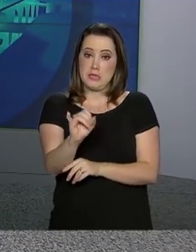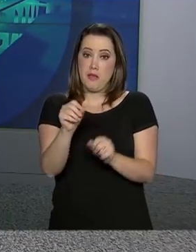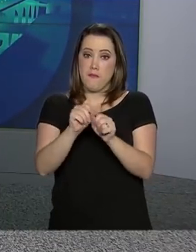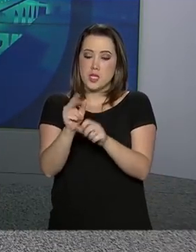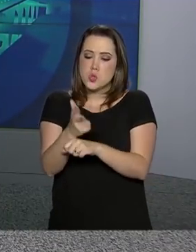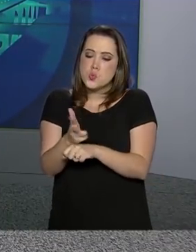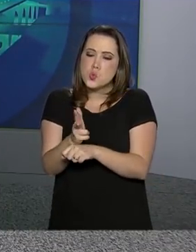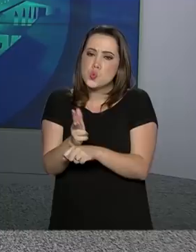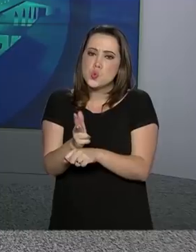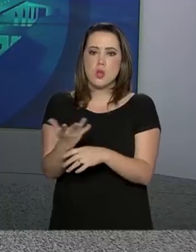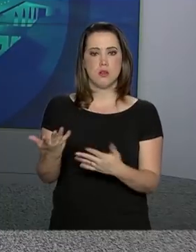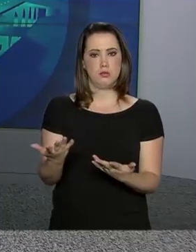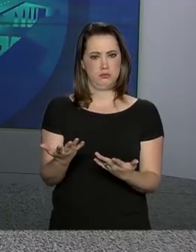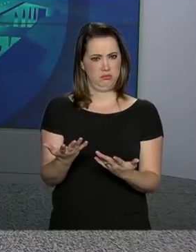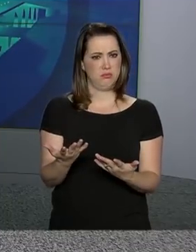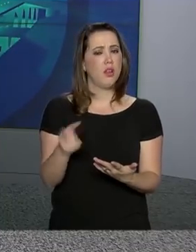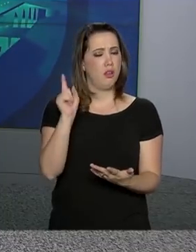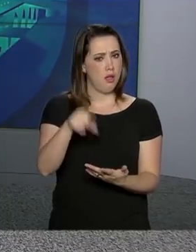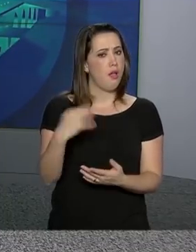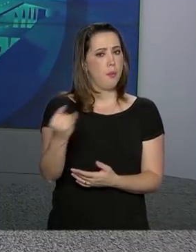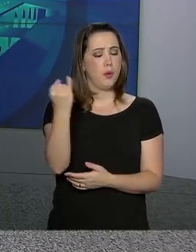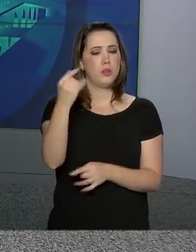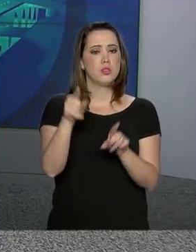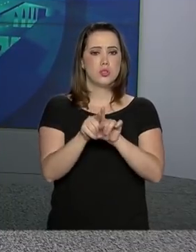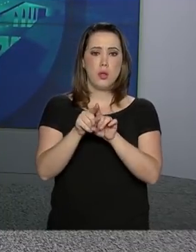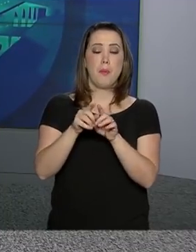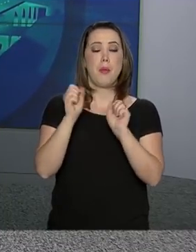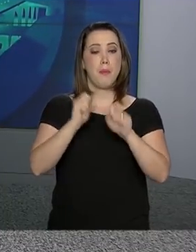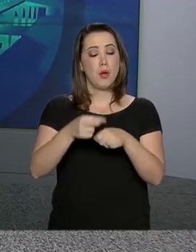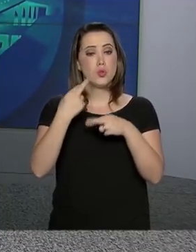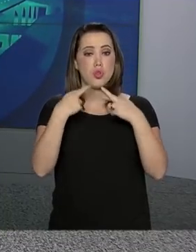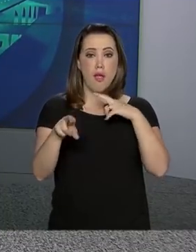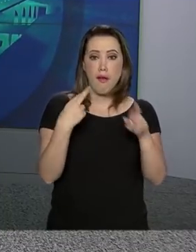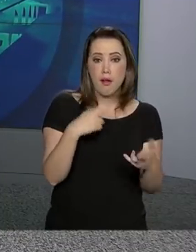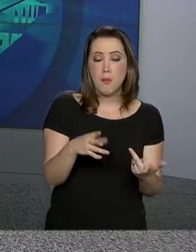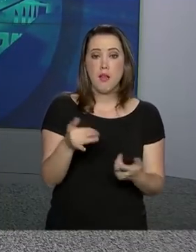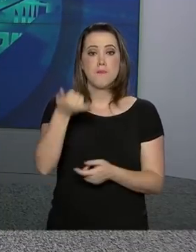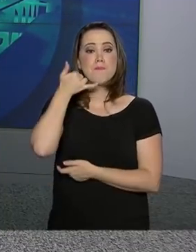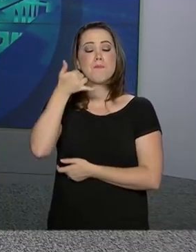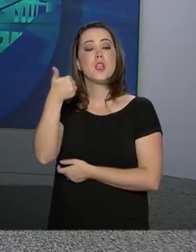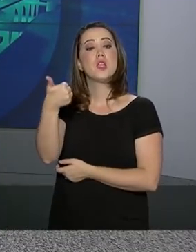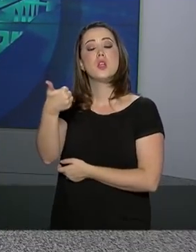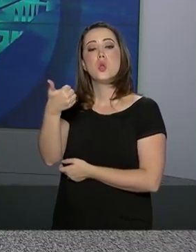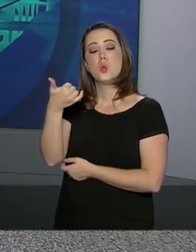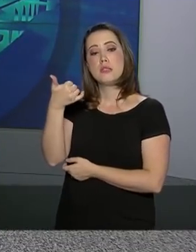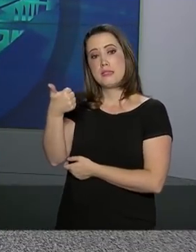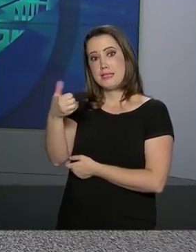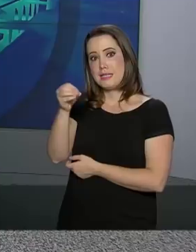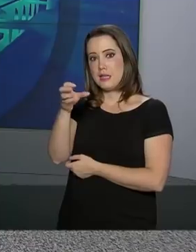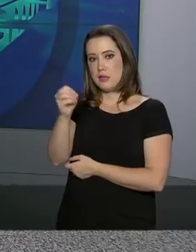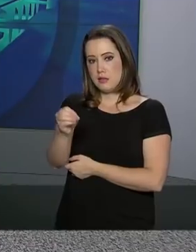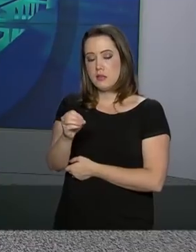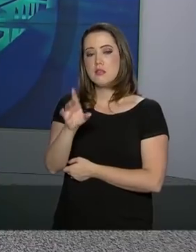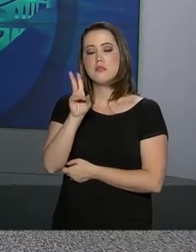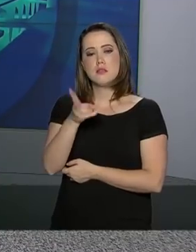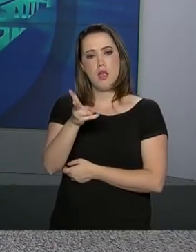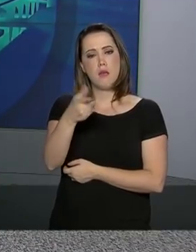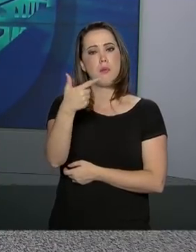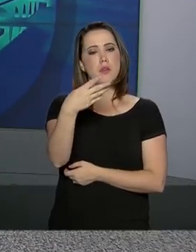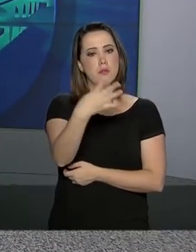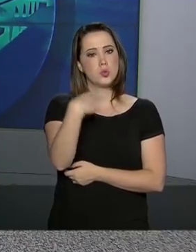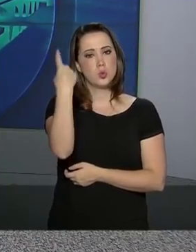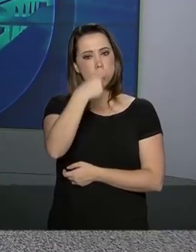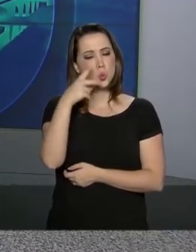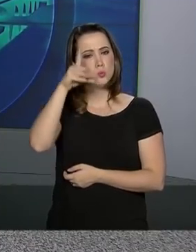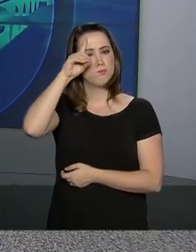material. E é importante destacar também os canais de denúncia. O Disque 100 do governo federal funciona 24 horas todos os